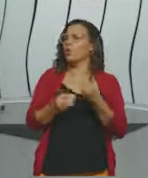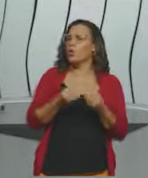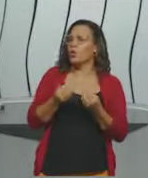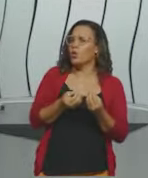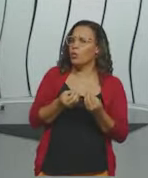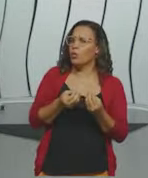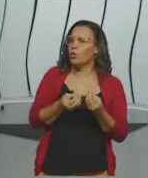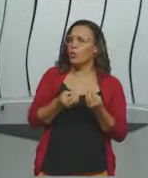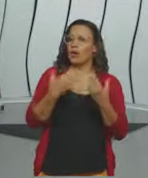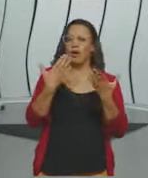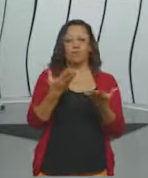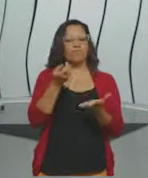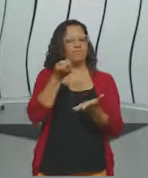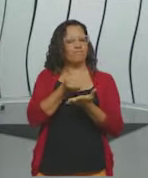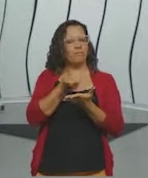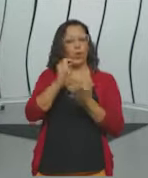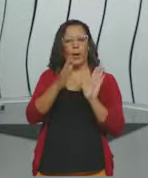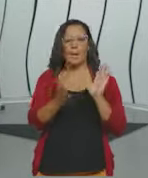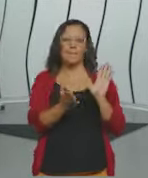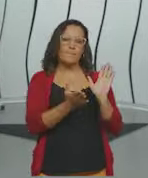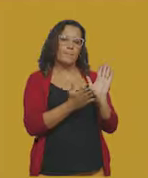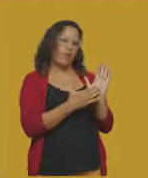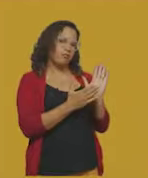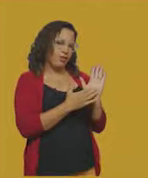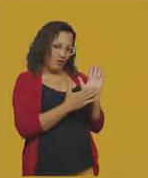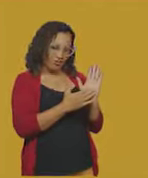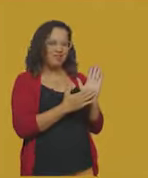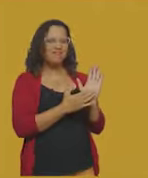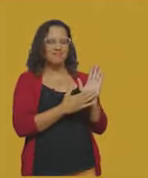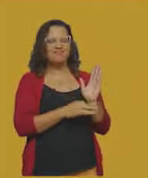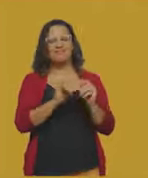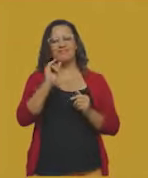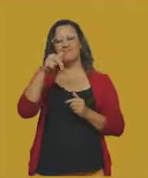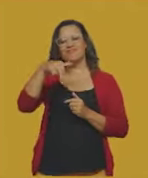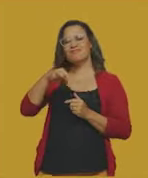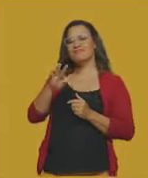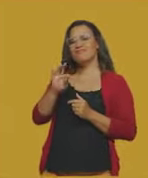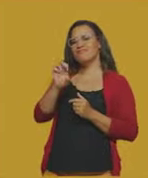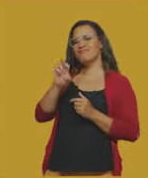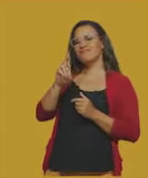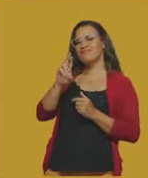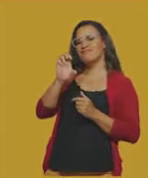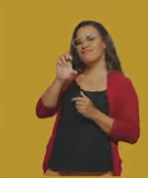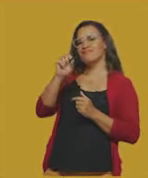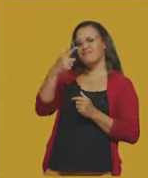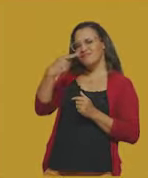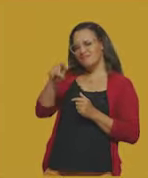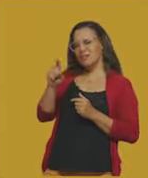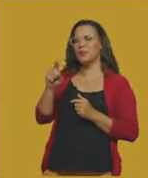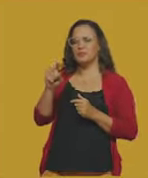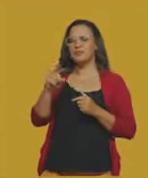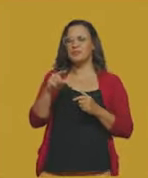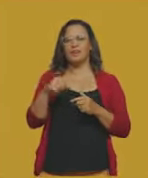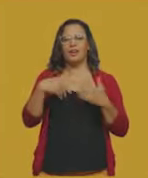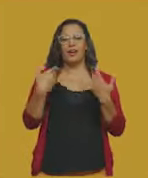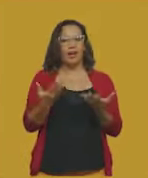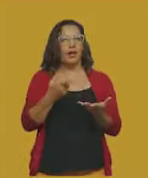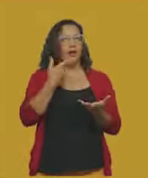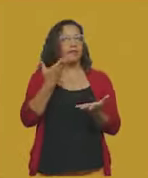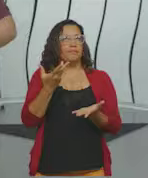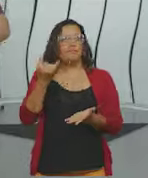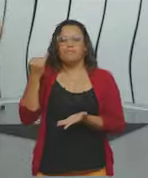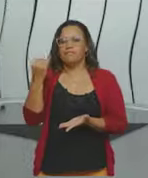justamente exigir uma proposta de intervenção. Essa é uma diferença